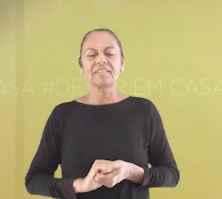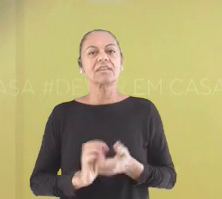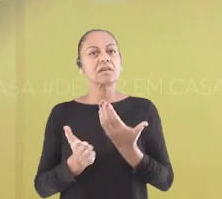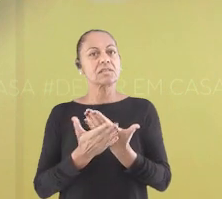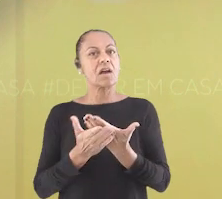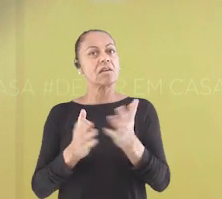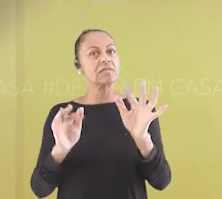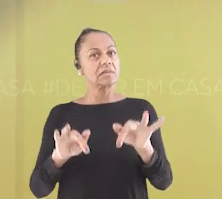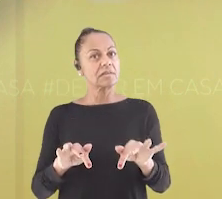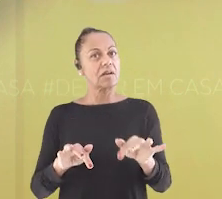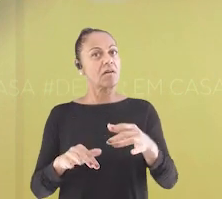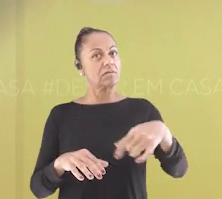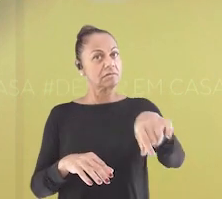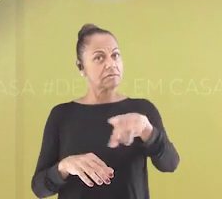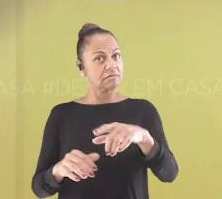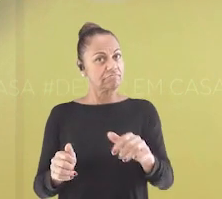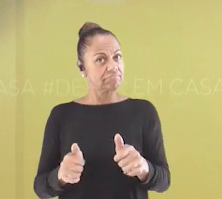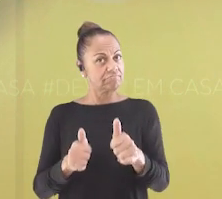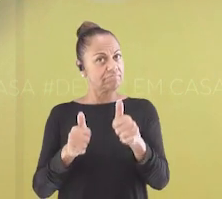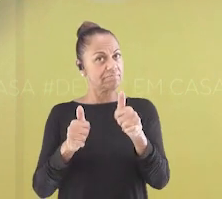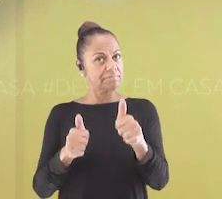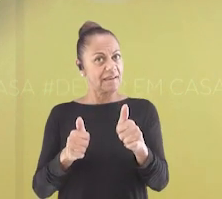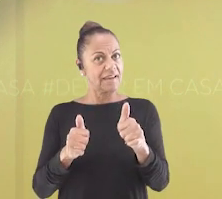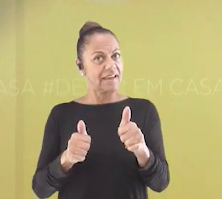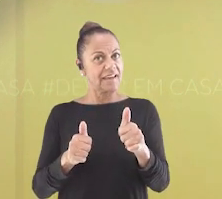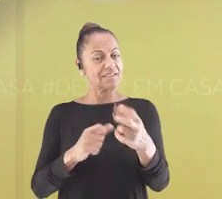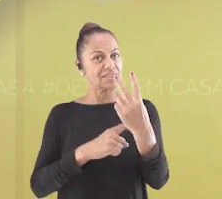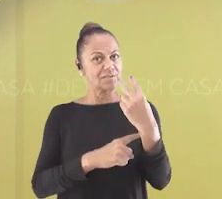Nossa aula de hoje termina por aqui. Fiquem bem